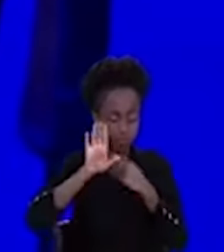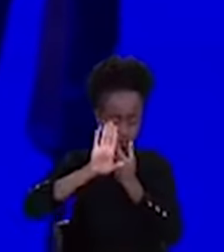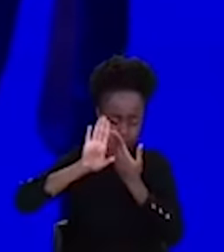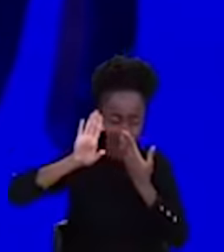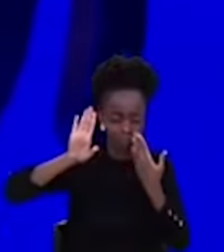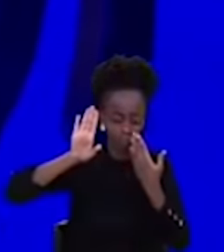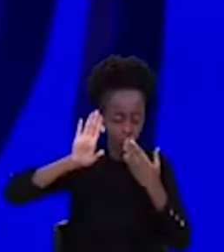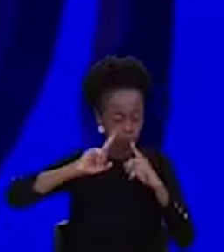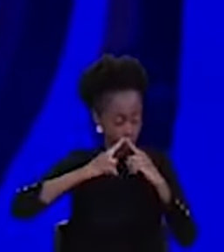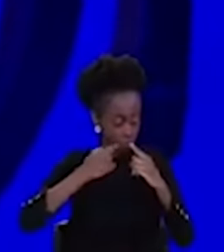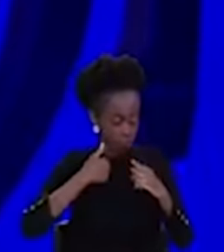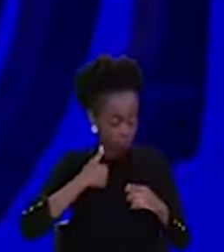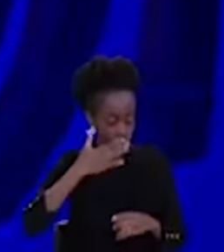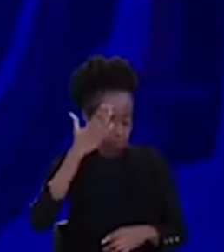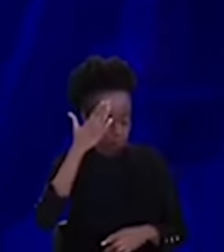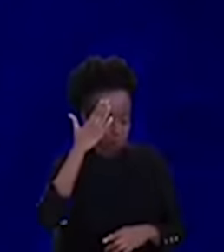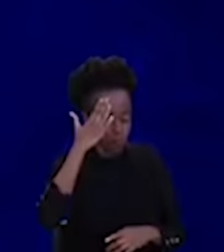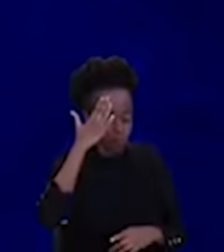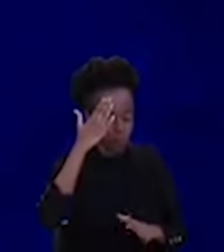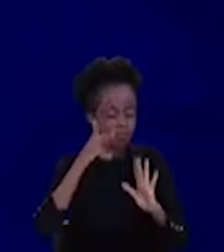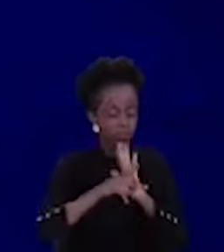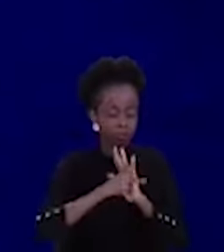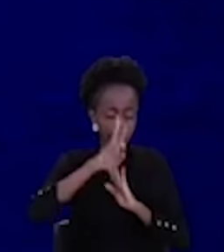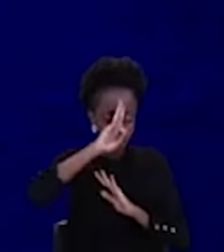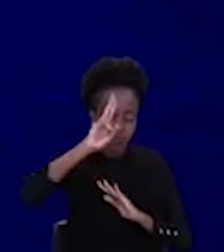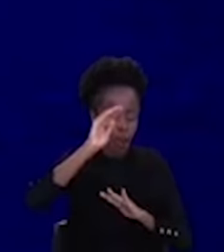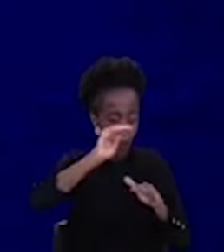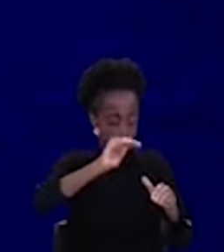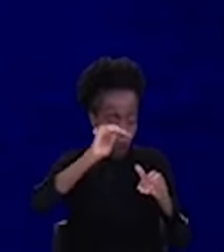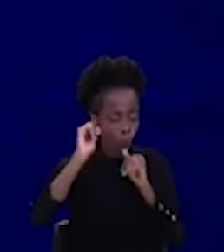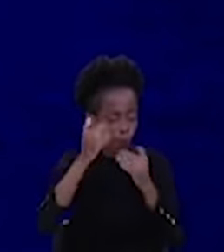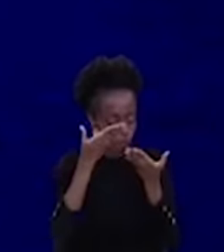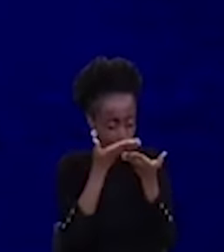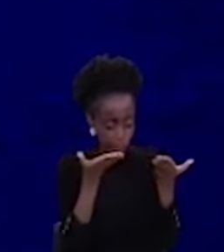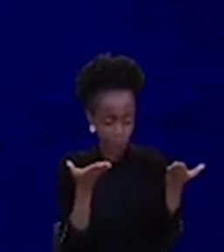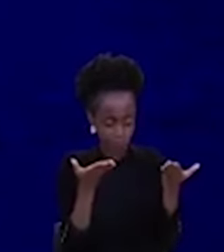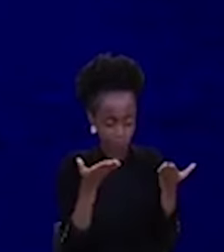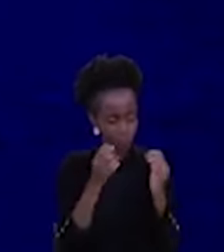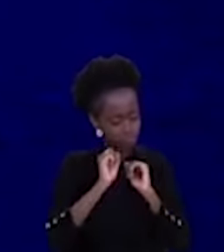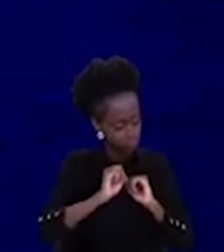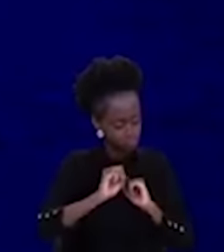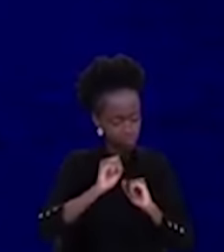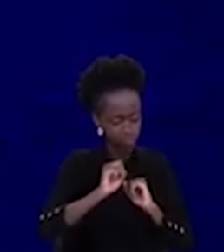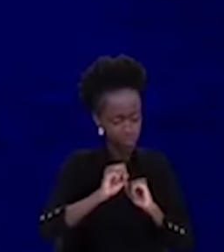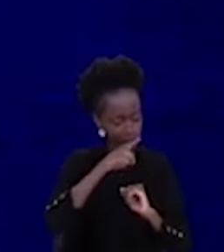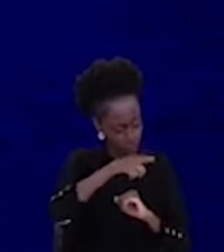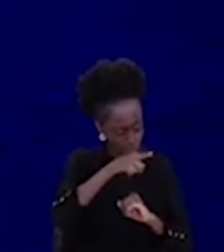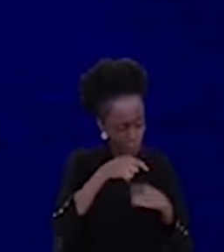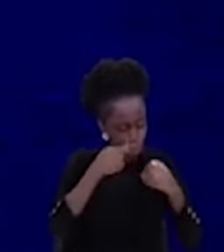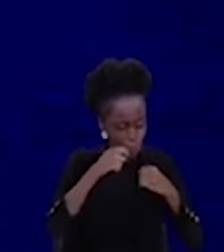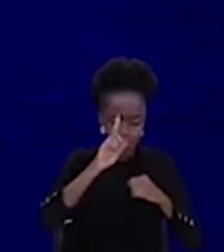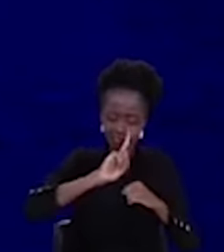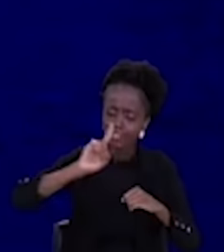ti, mas uma coisa eu sei, foi o Senhor que nos trouxe aqui. Então diga para Ele, meu amigo, minha amiga,